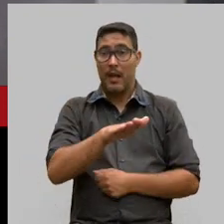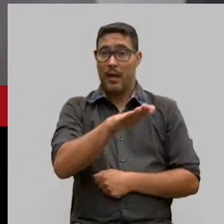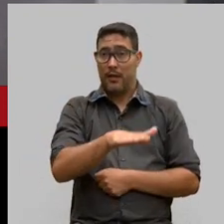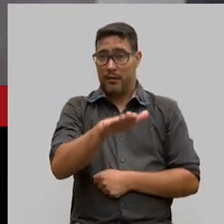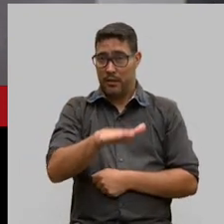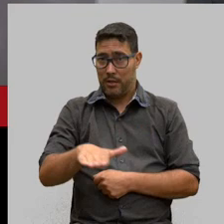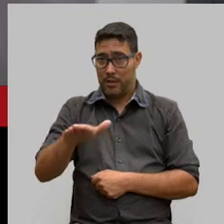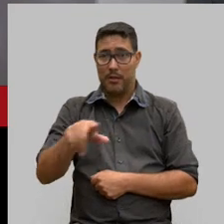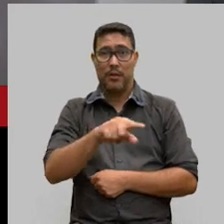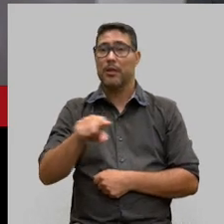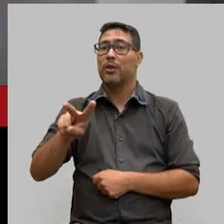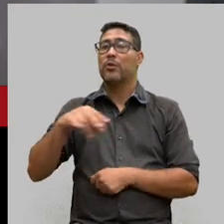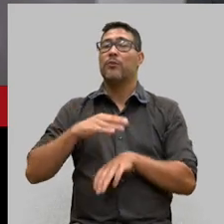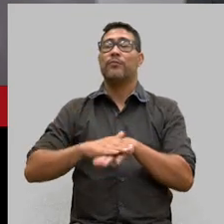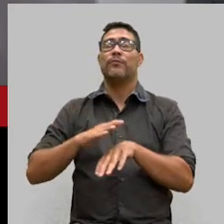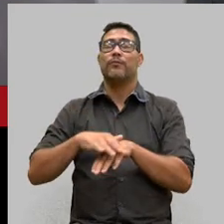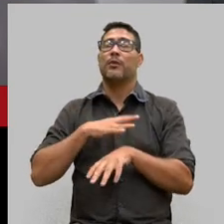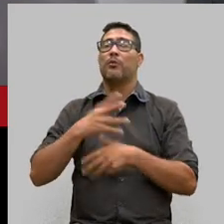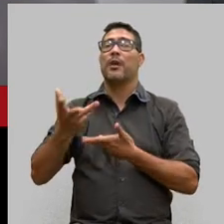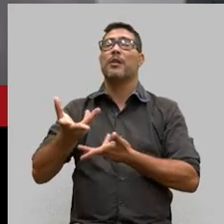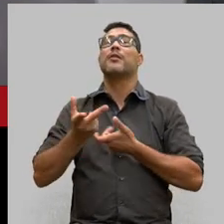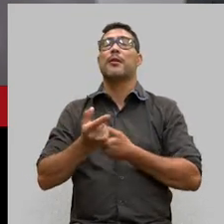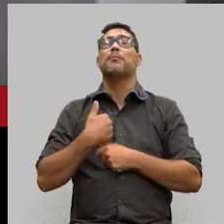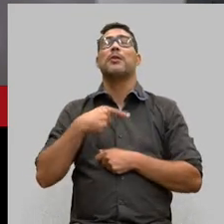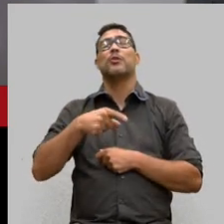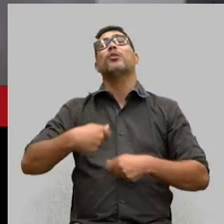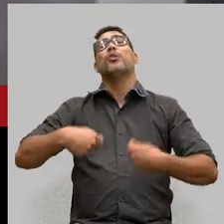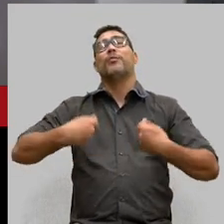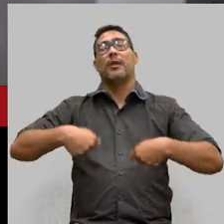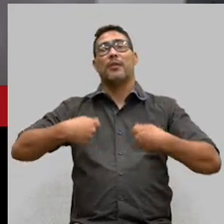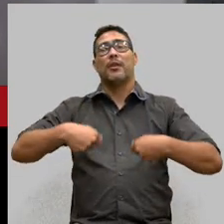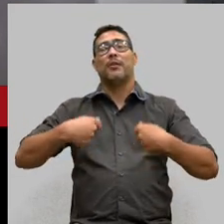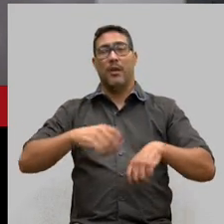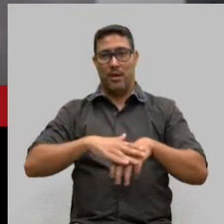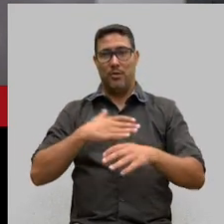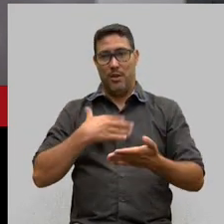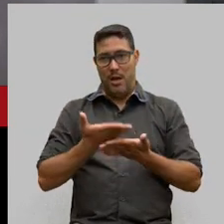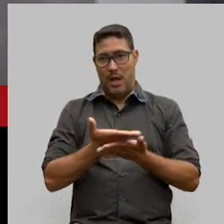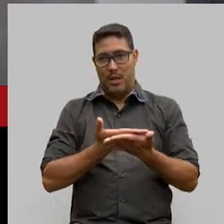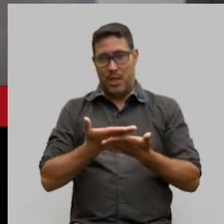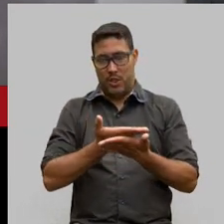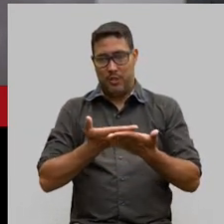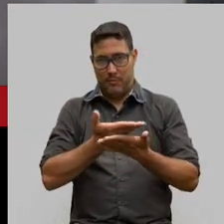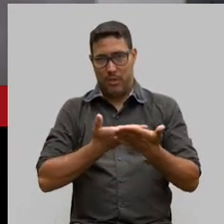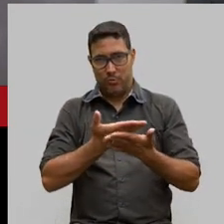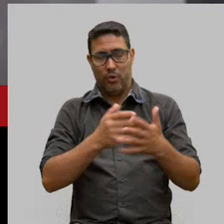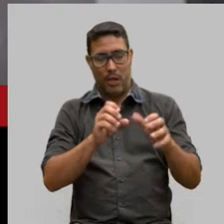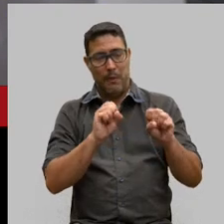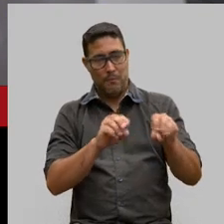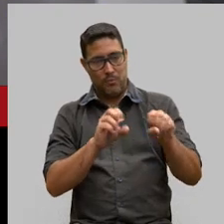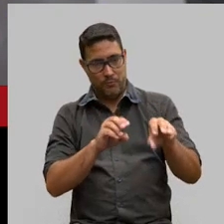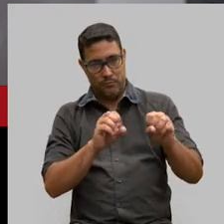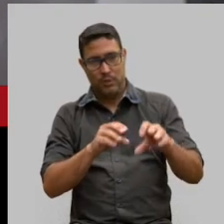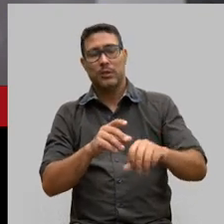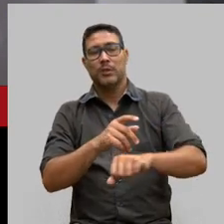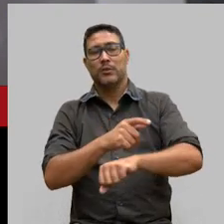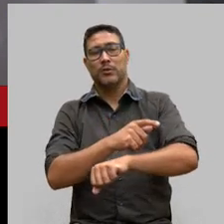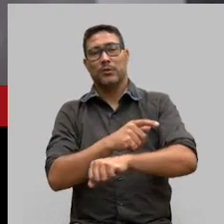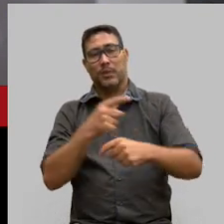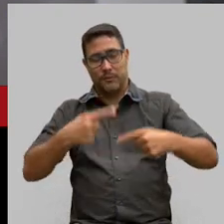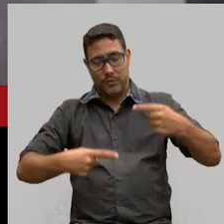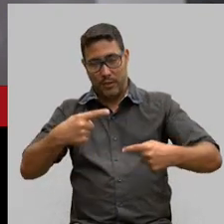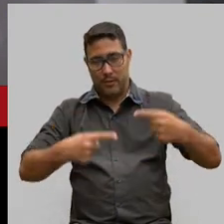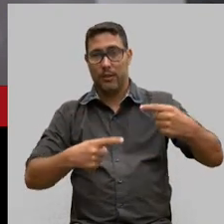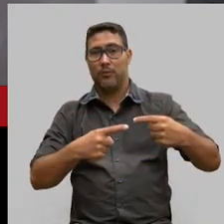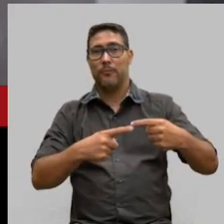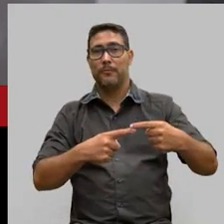recebendo o necessário atendimento na política de educação essas crianças estão sendo estão